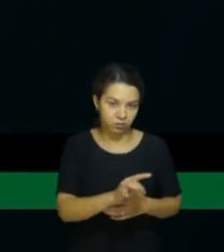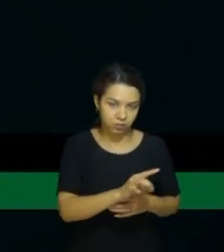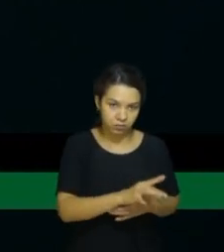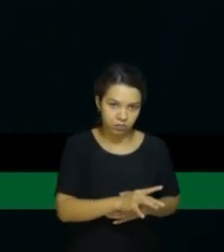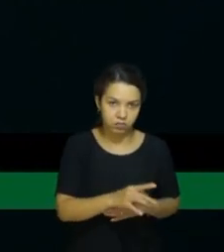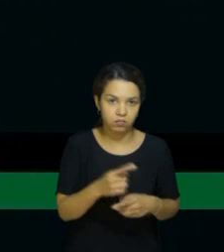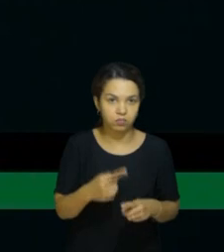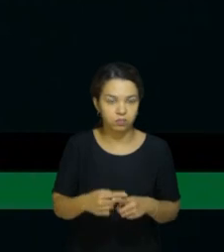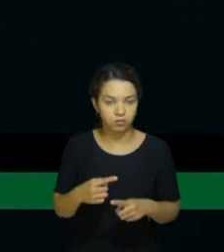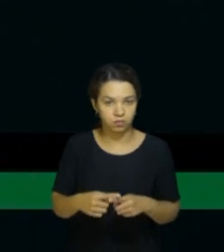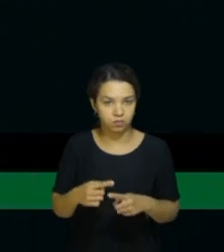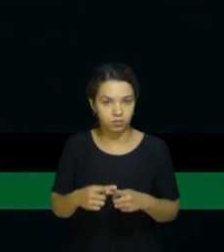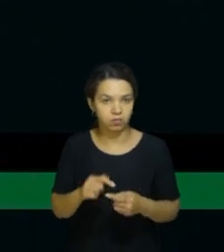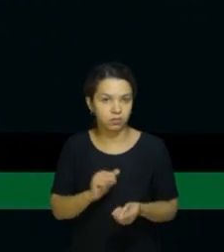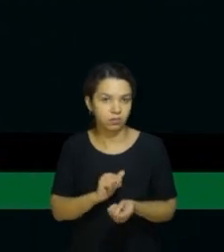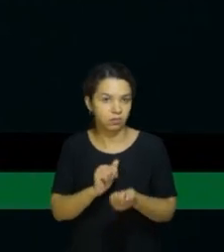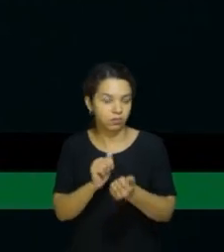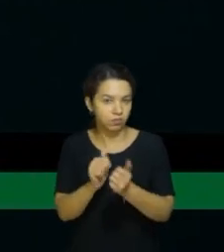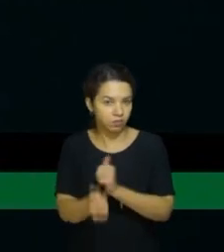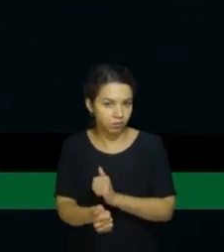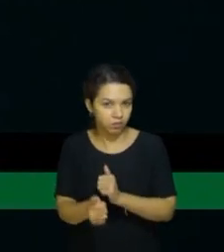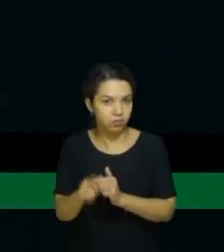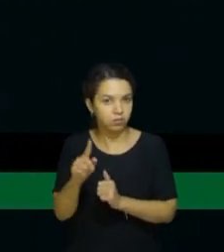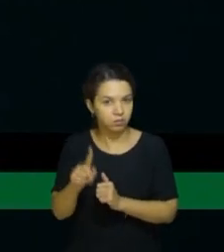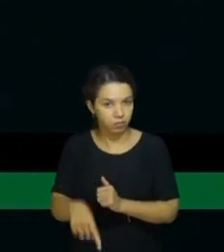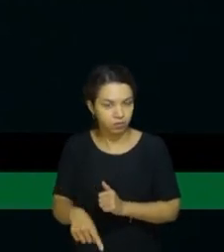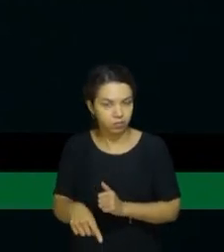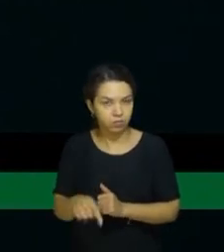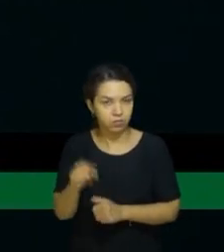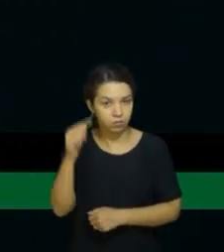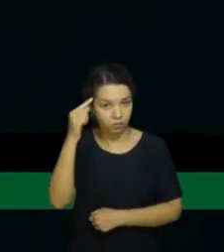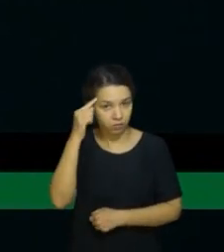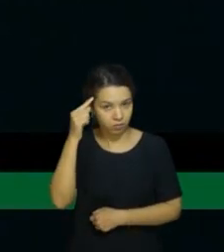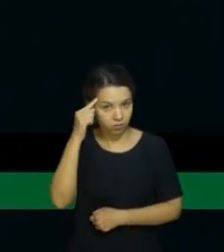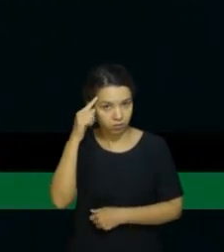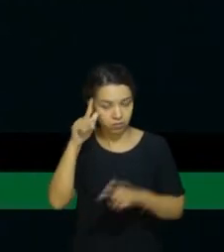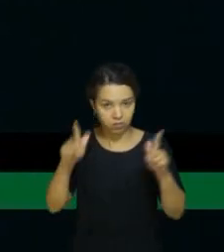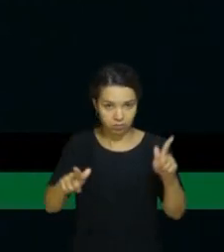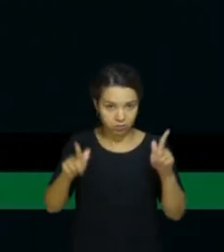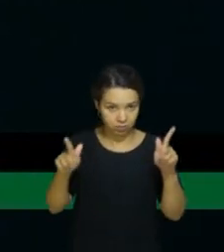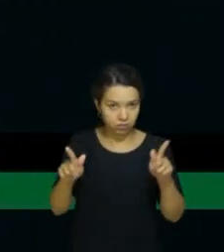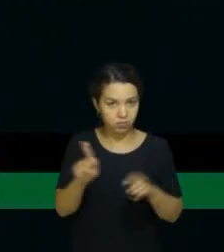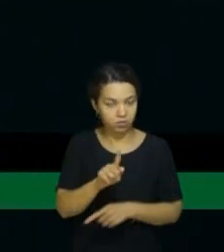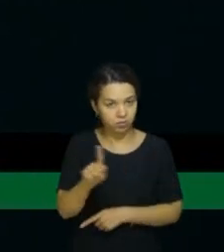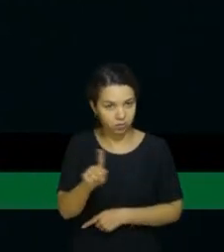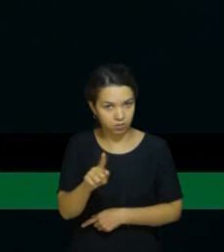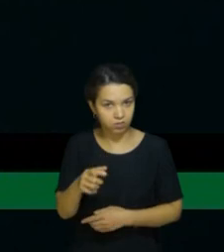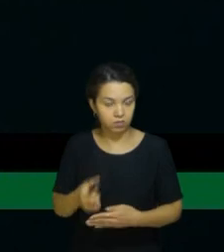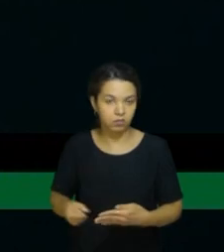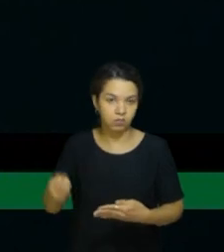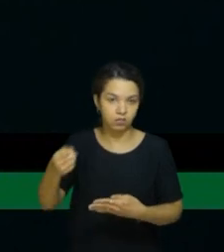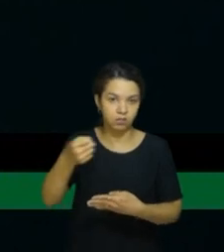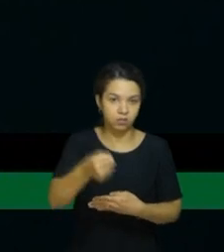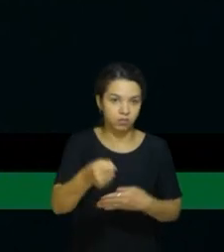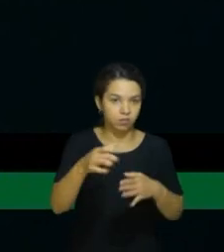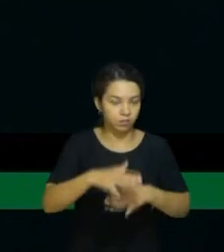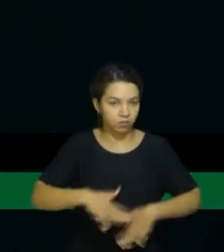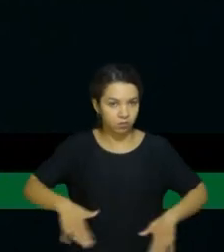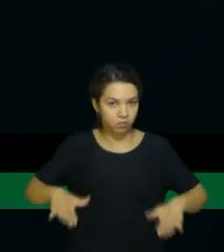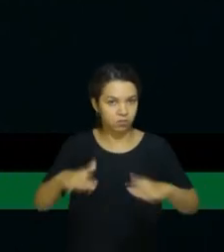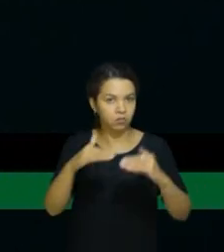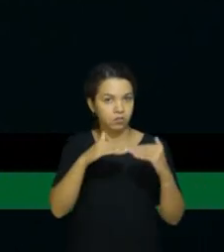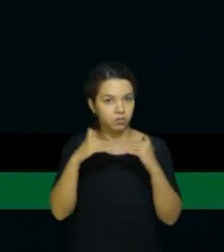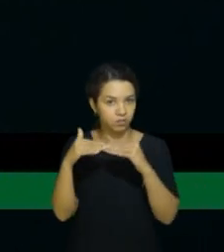isso é do jogo democrático quem achava que não deveria ter greve se colocou mas todos unânimes em